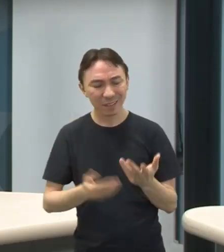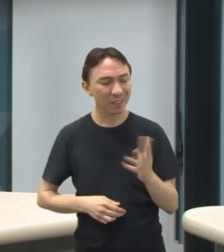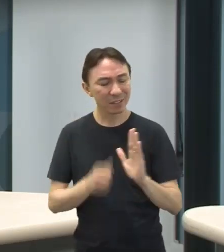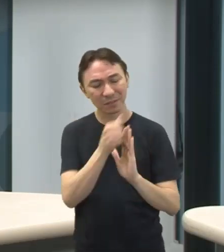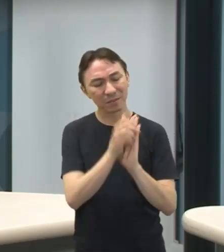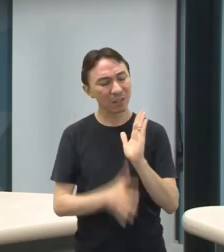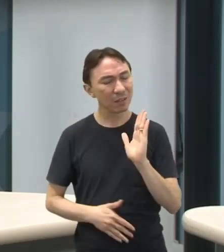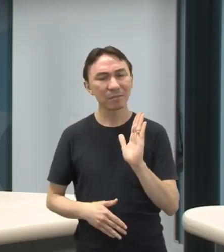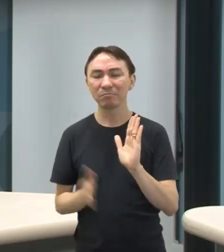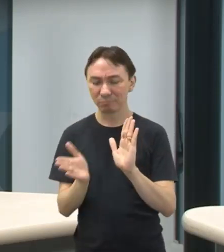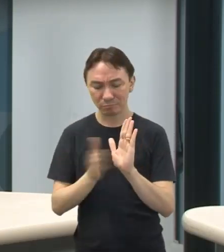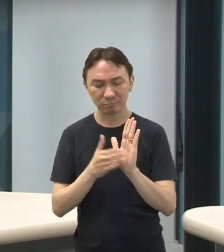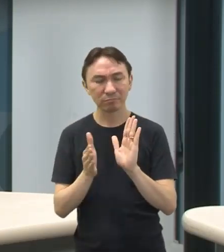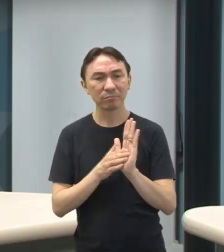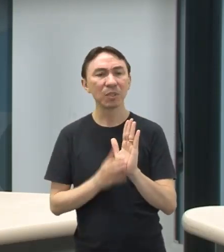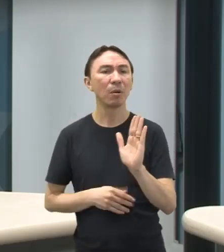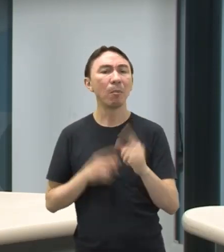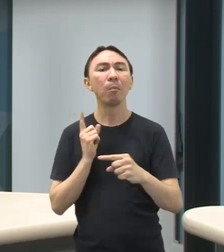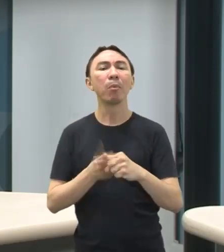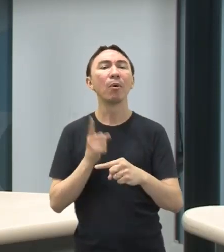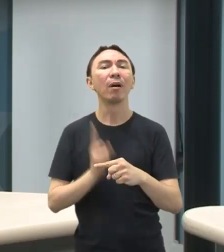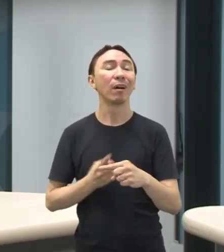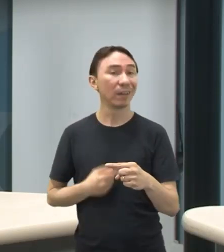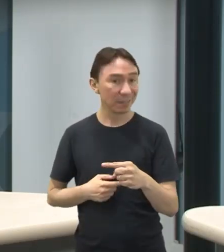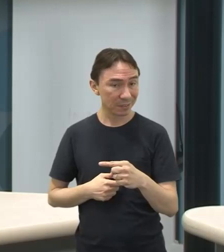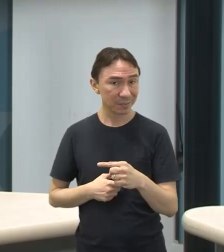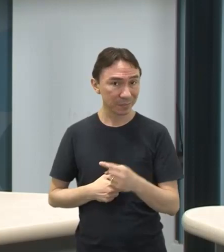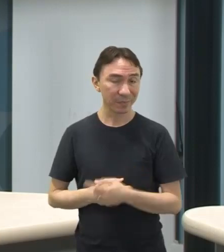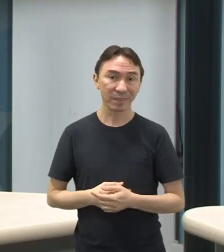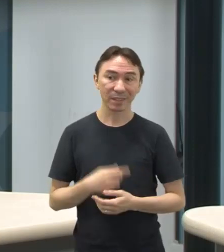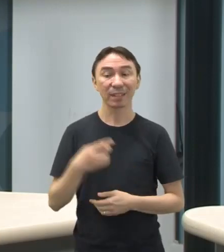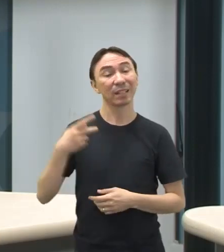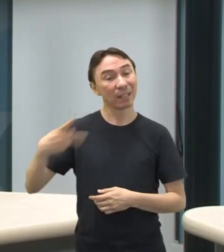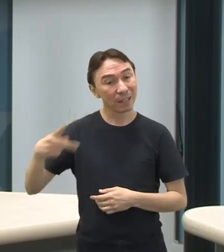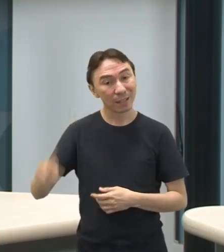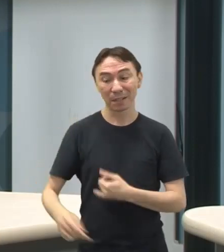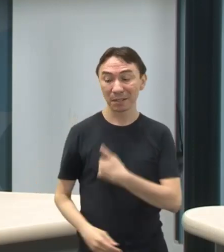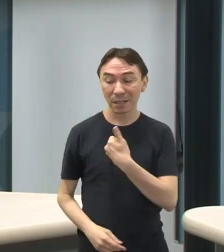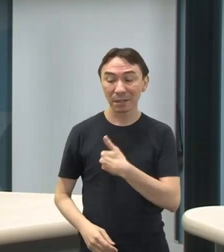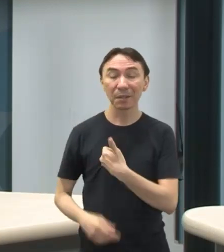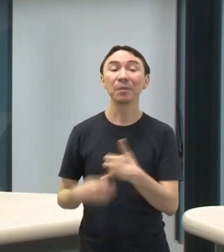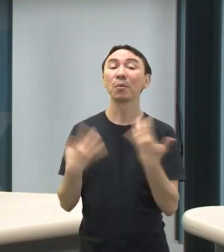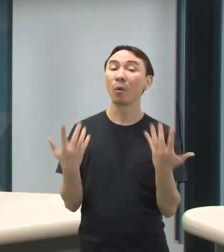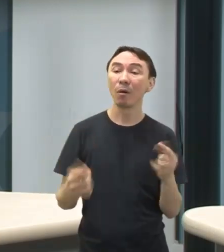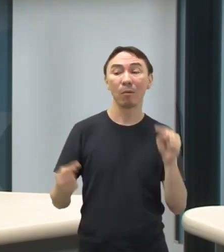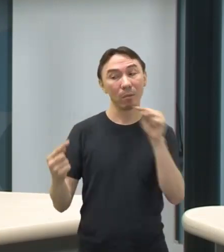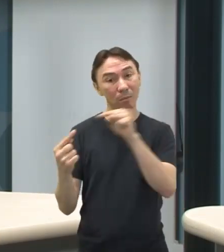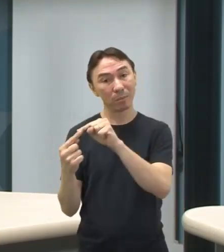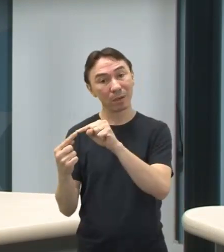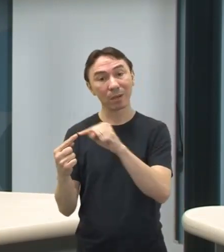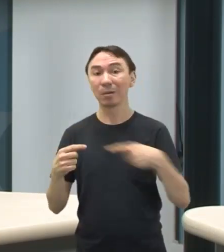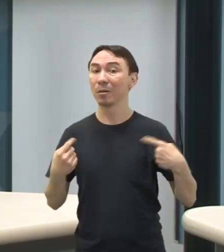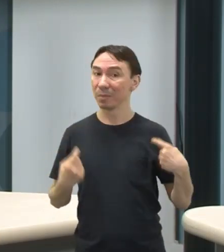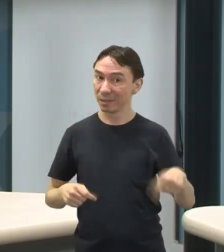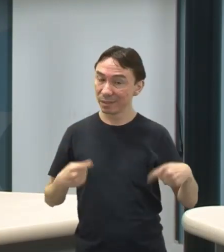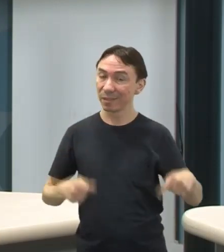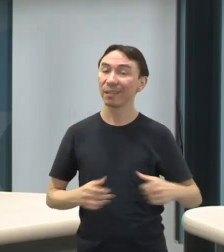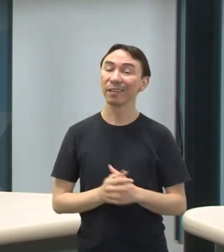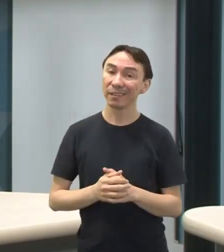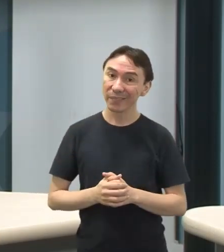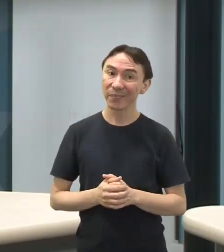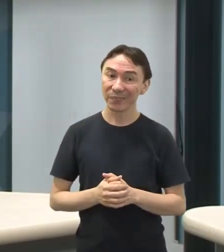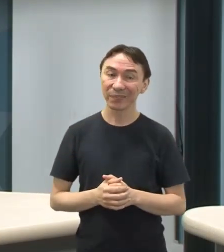atividade né levando em conta a faixa etária das Crianças então vários cuidados que a gente